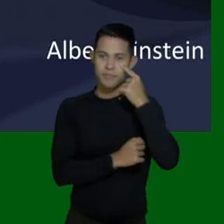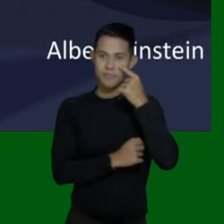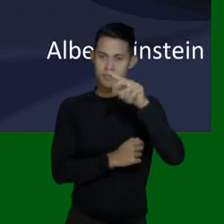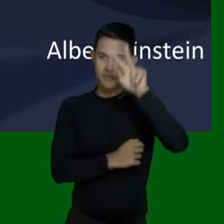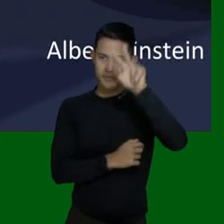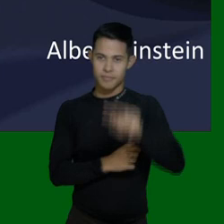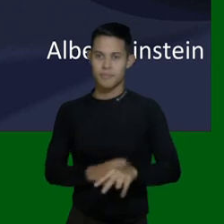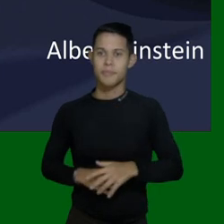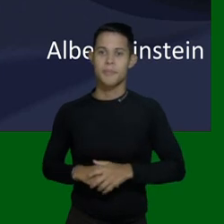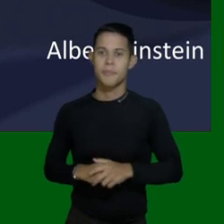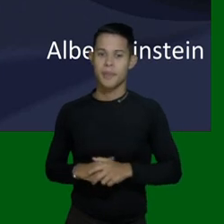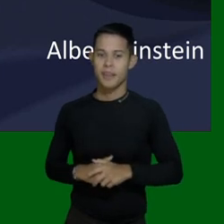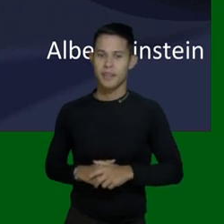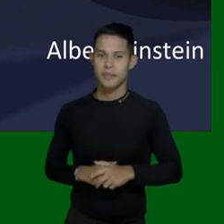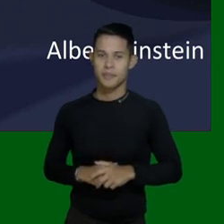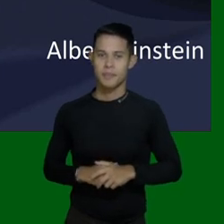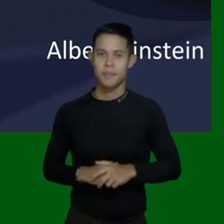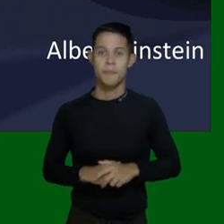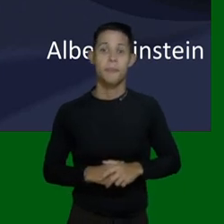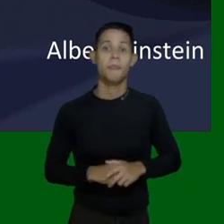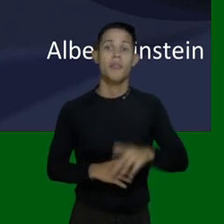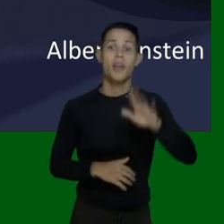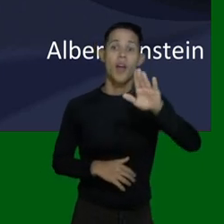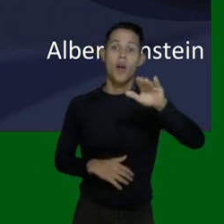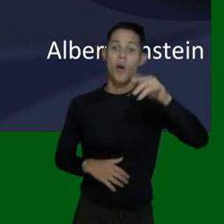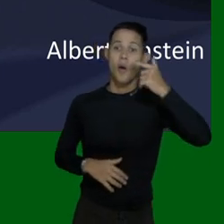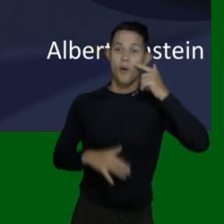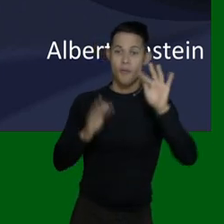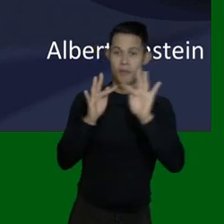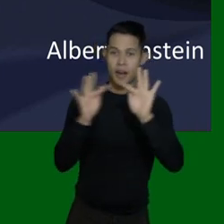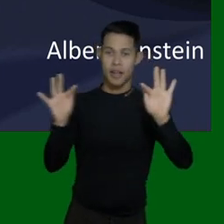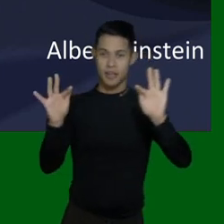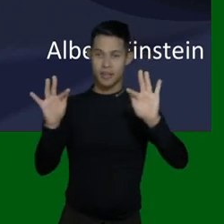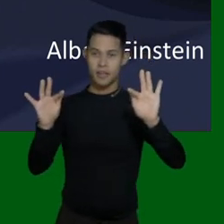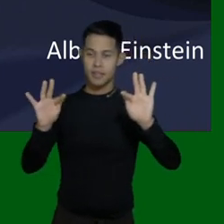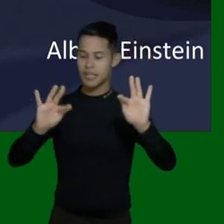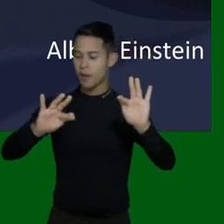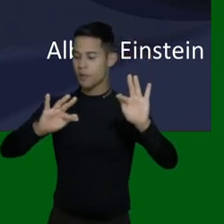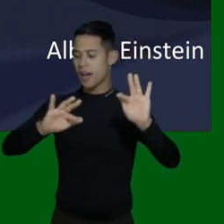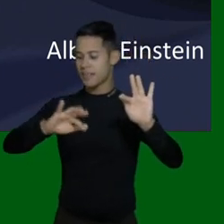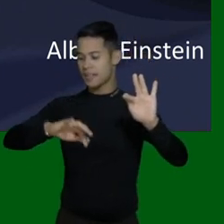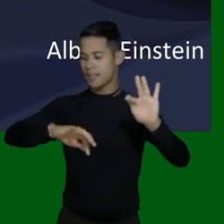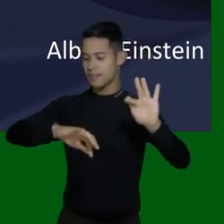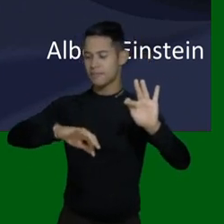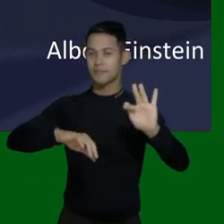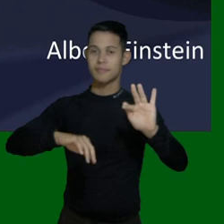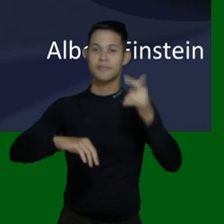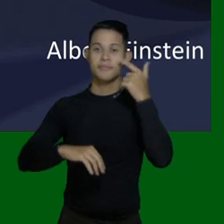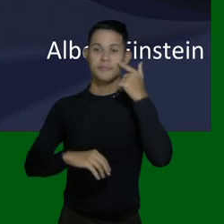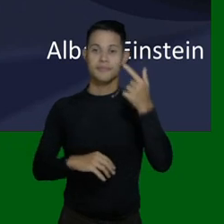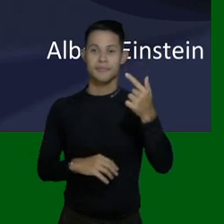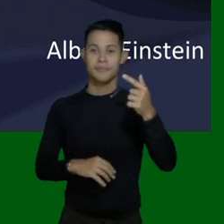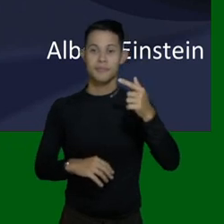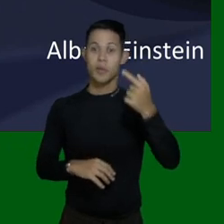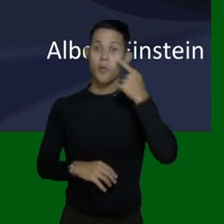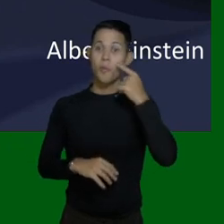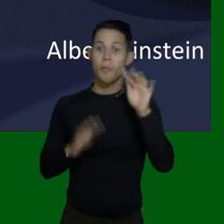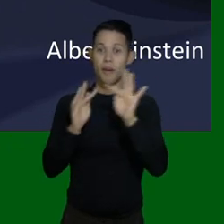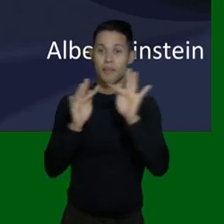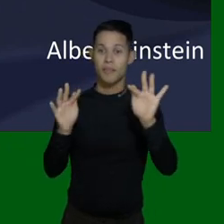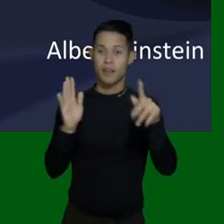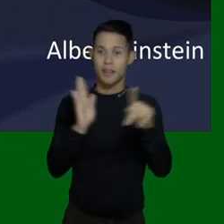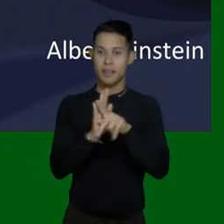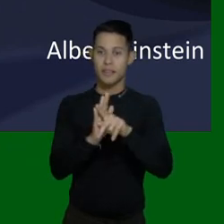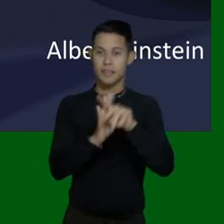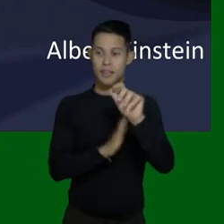mais aqui tem uma frase do Einstein que eu gosto muito e eu falo pras crianças quando a inêz traz os